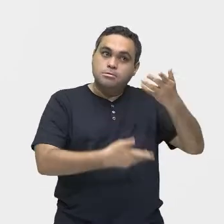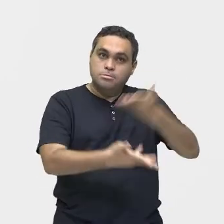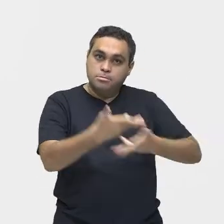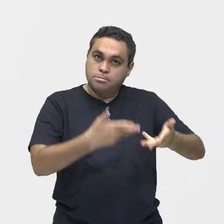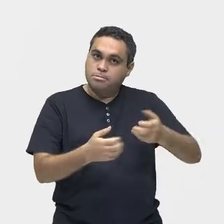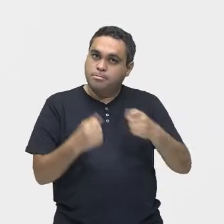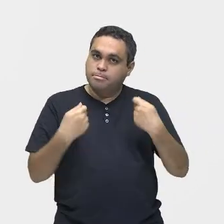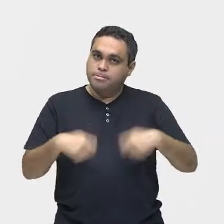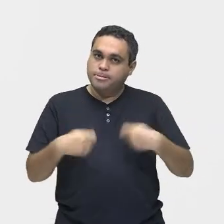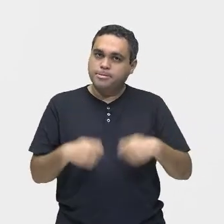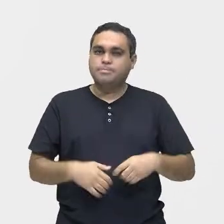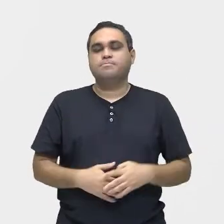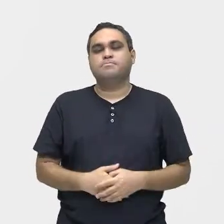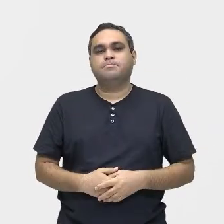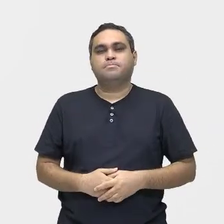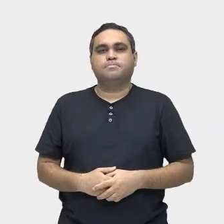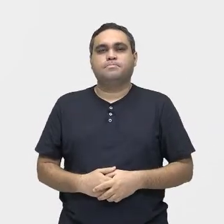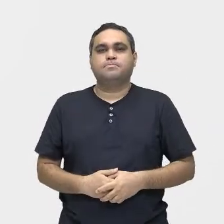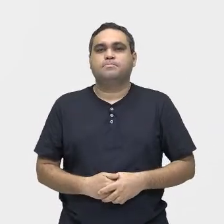tá, amores?